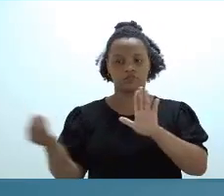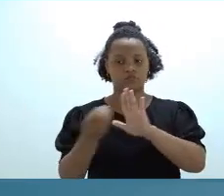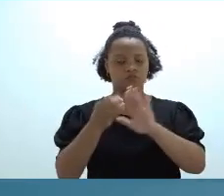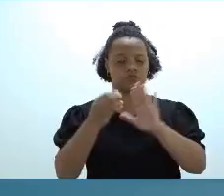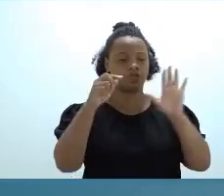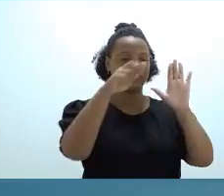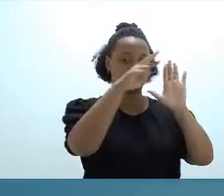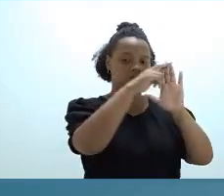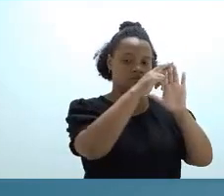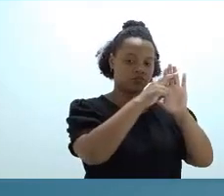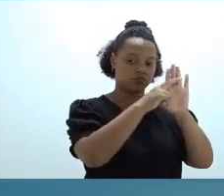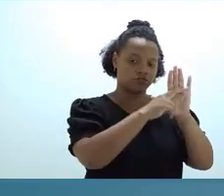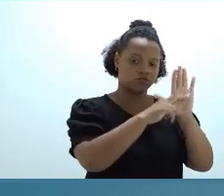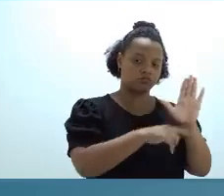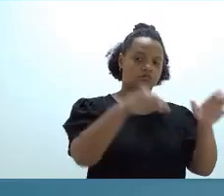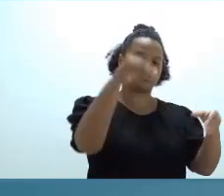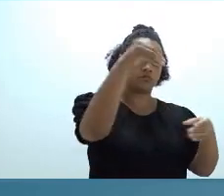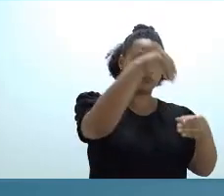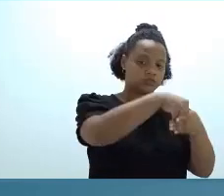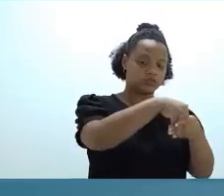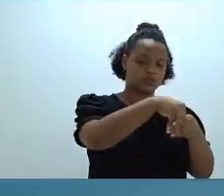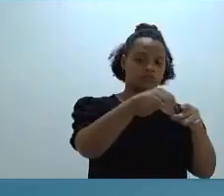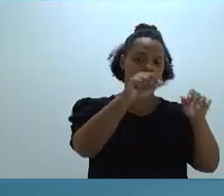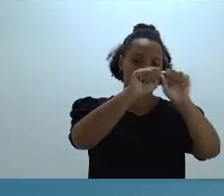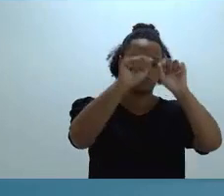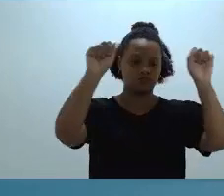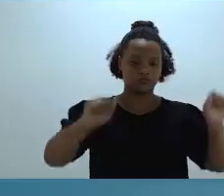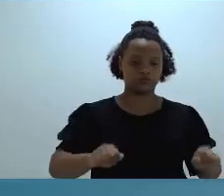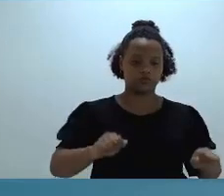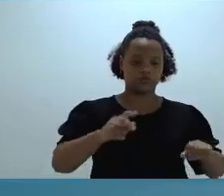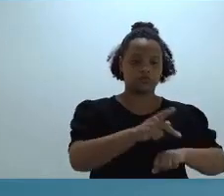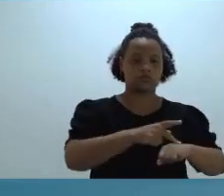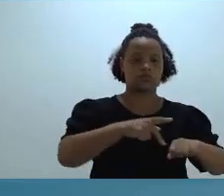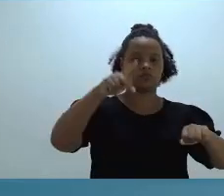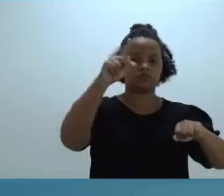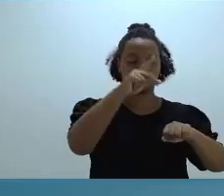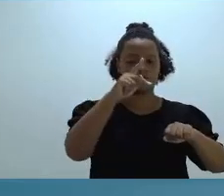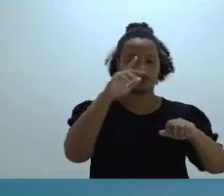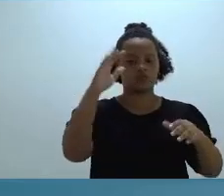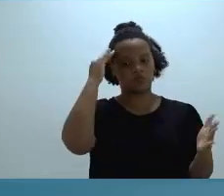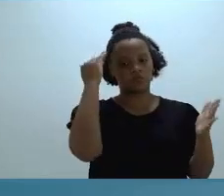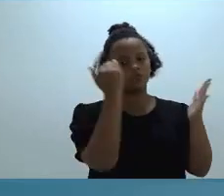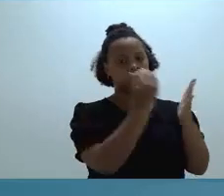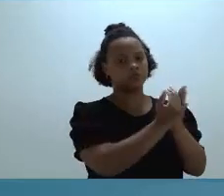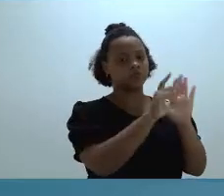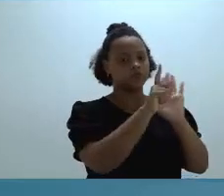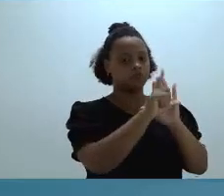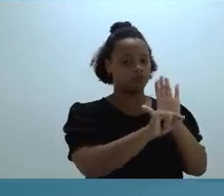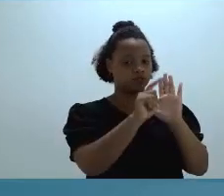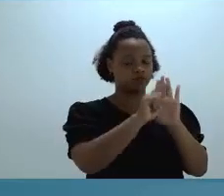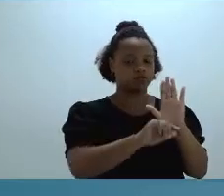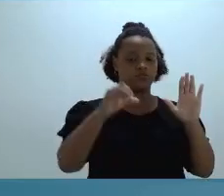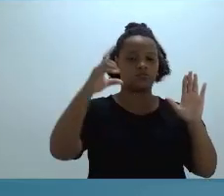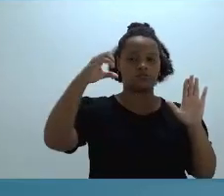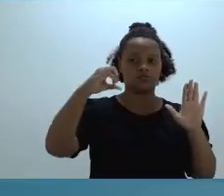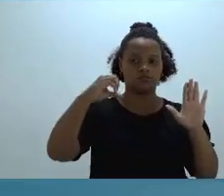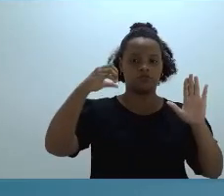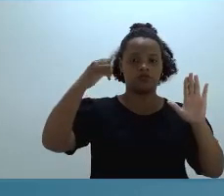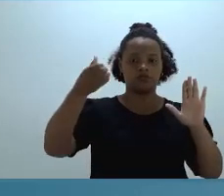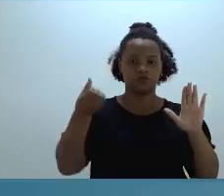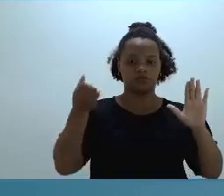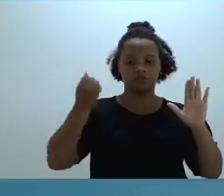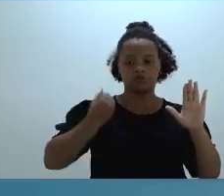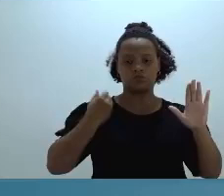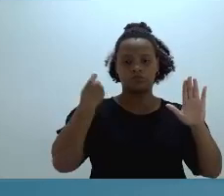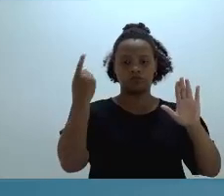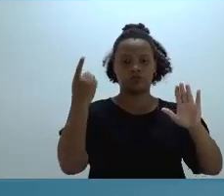porquanto derivados diretamente do preceito constitucional do artigo 96, letra A da Constituição Federal,